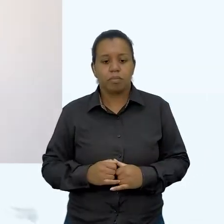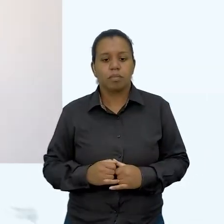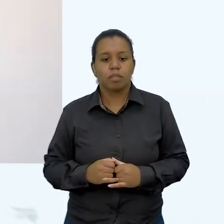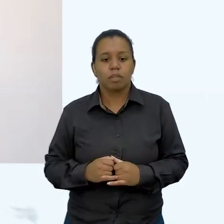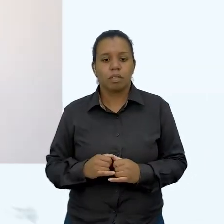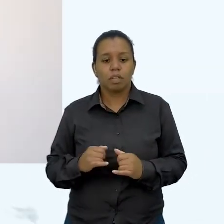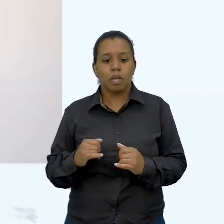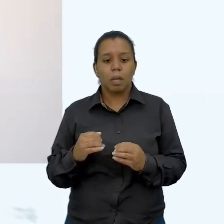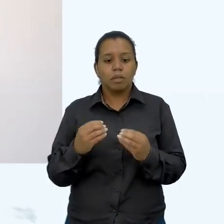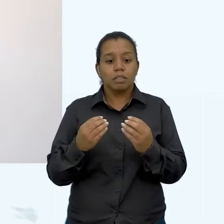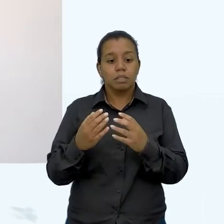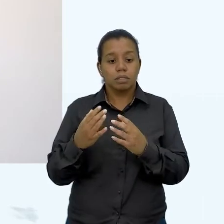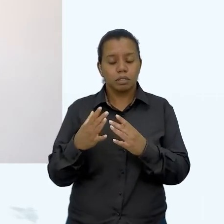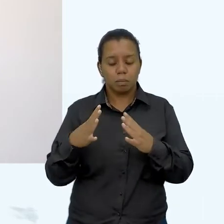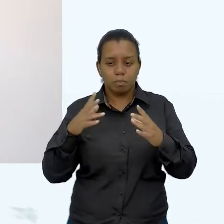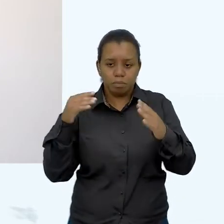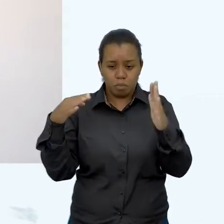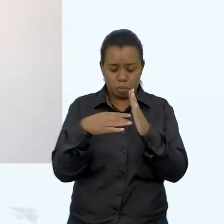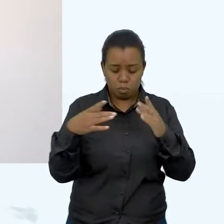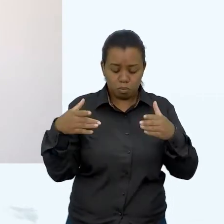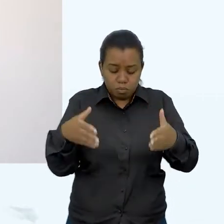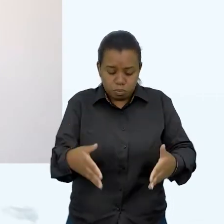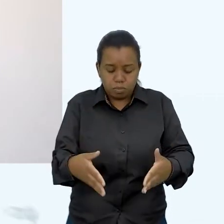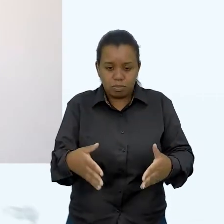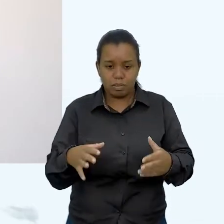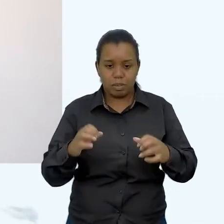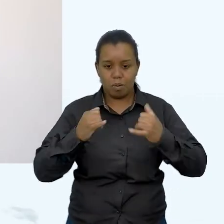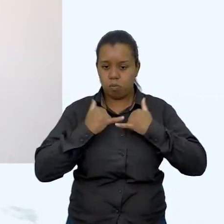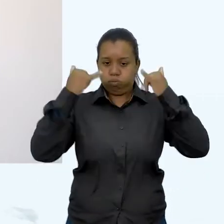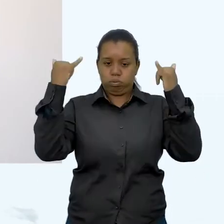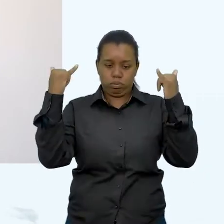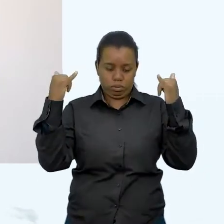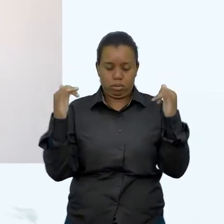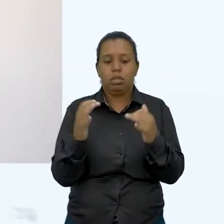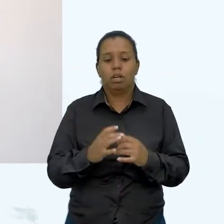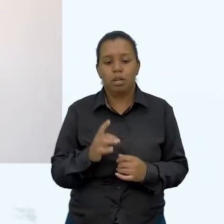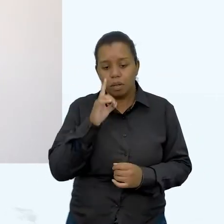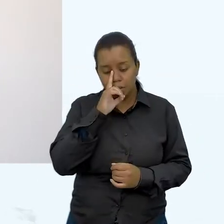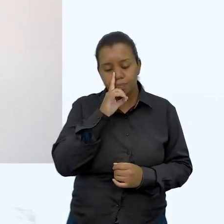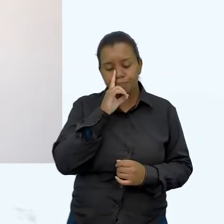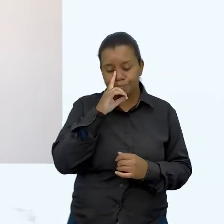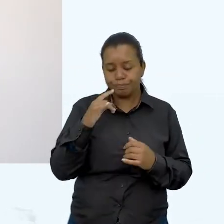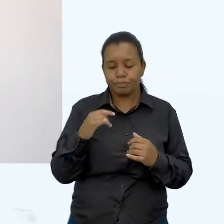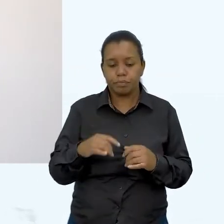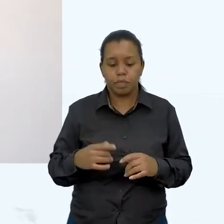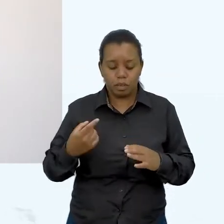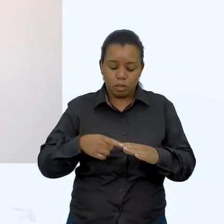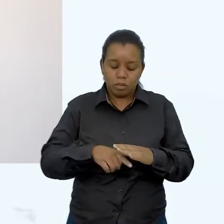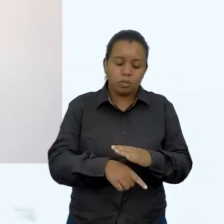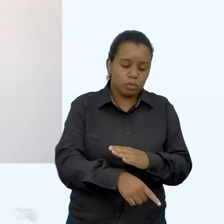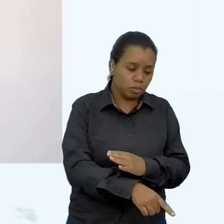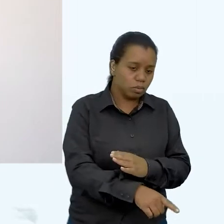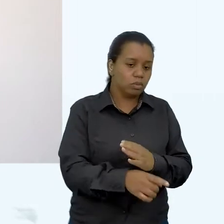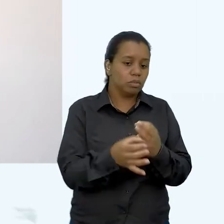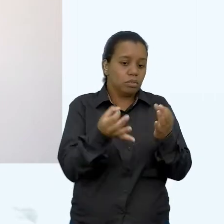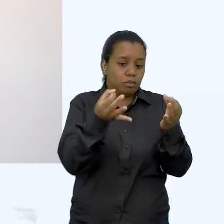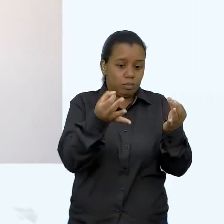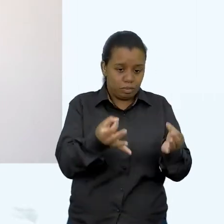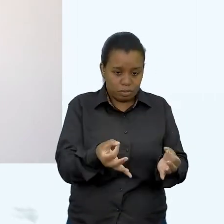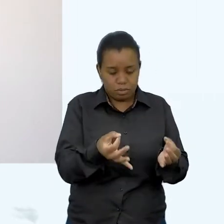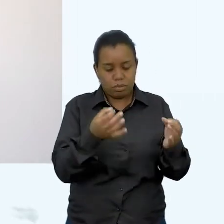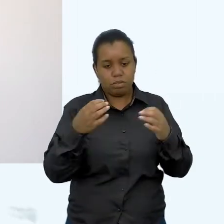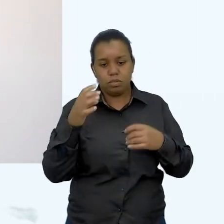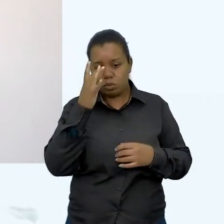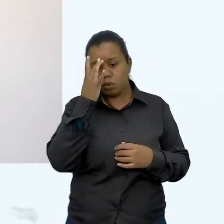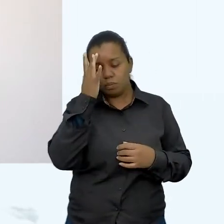gente tem ali um ponto onde a pessoa está tomando um choque elétrico para um sistema de aterramento confiável, isso